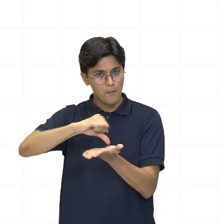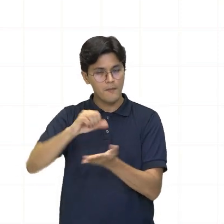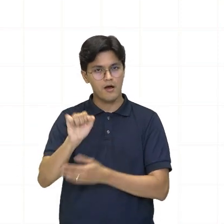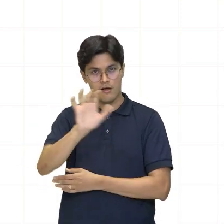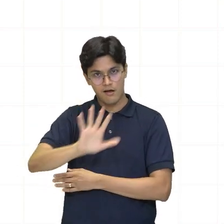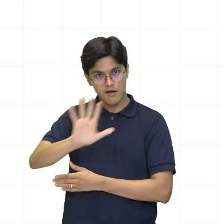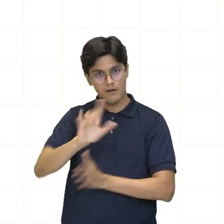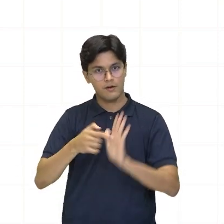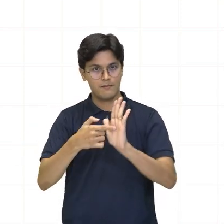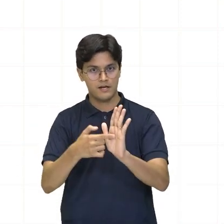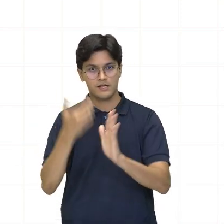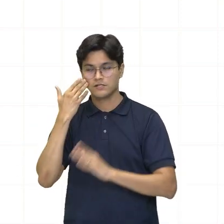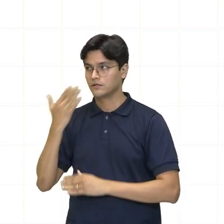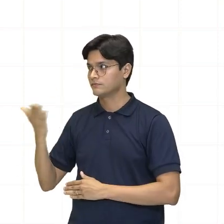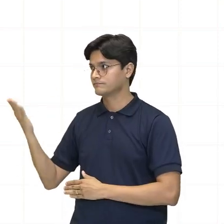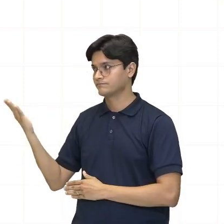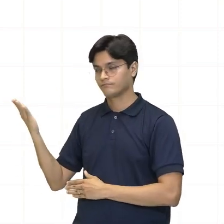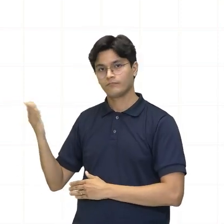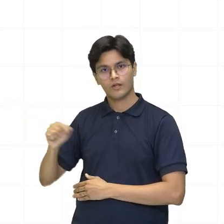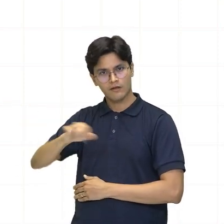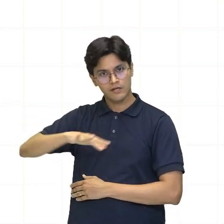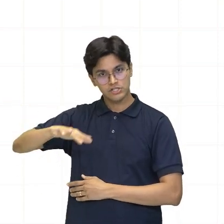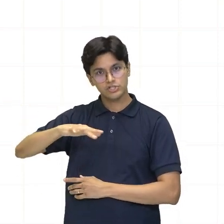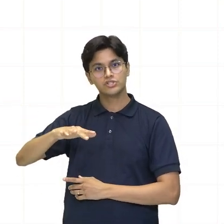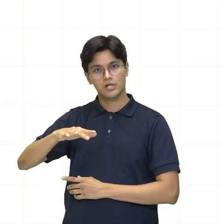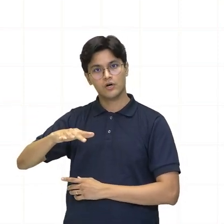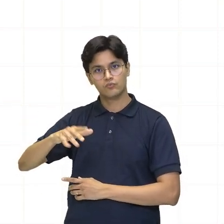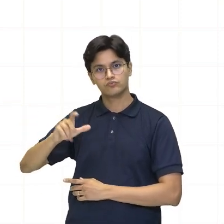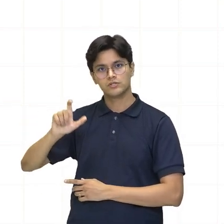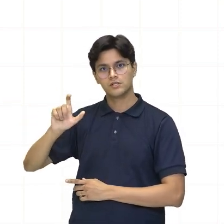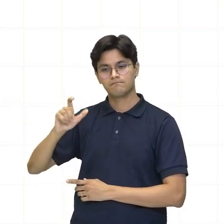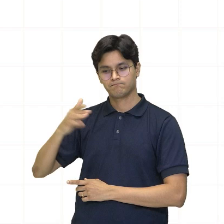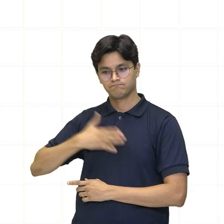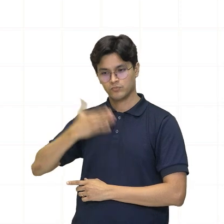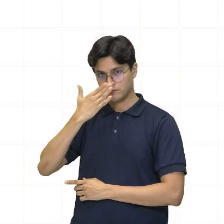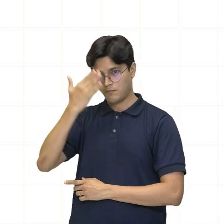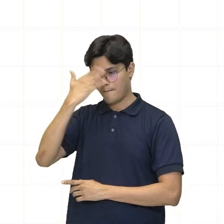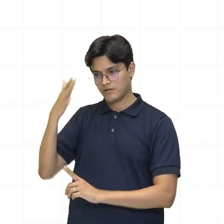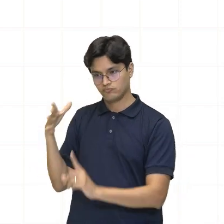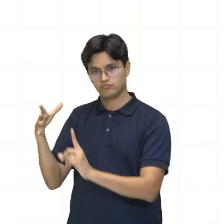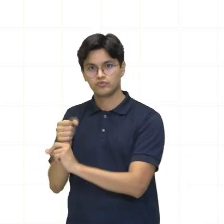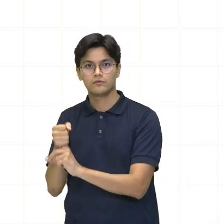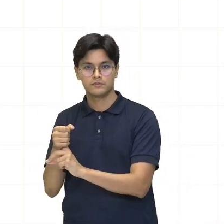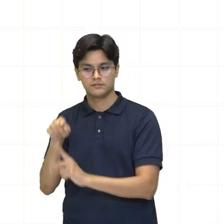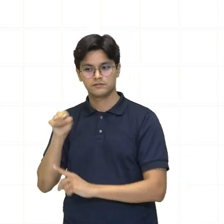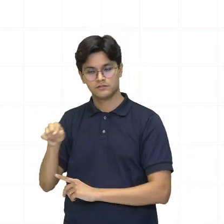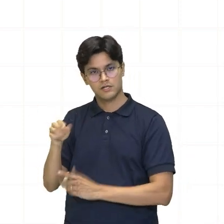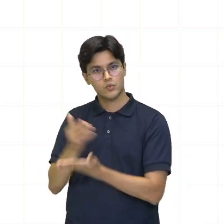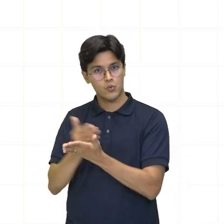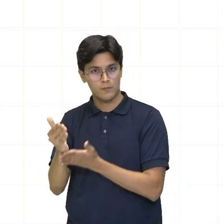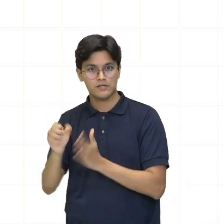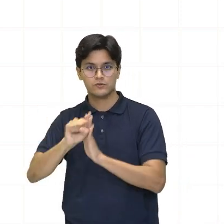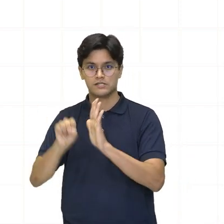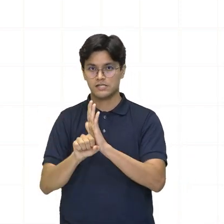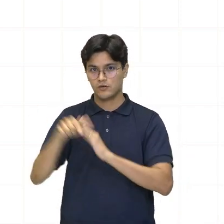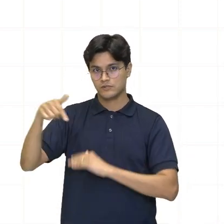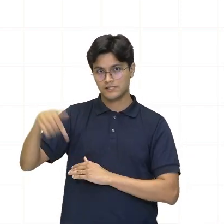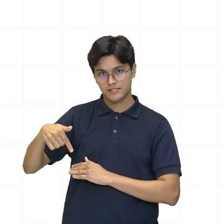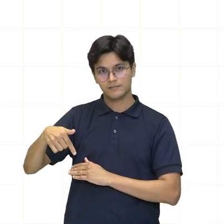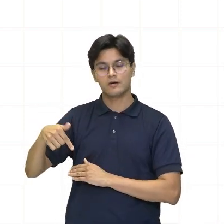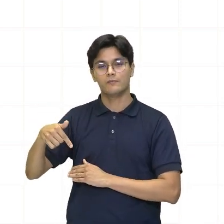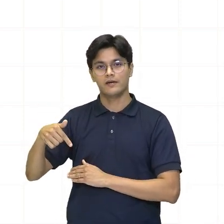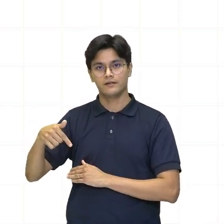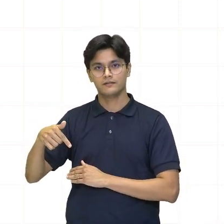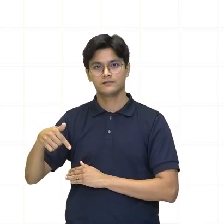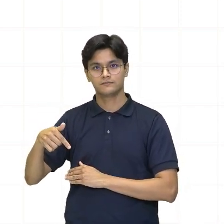muçulmanos. Essa expansão ela começa a partir do século VII, com a morte de Maomé, como vocês podem ver ali, aquela região mais